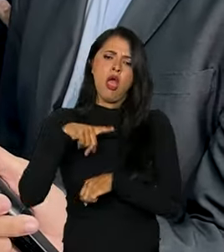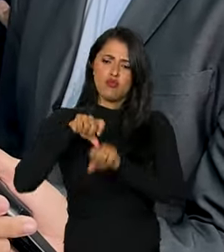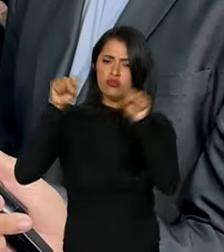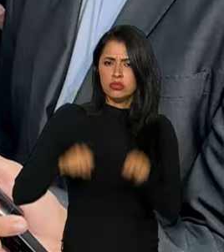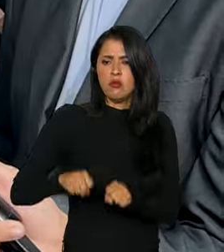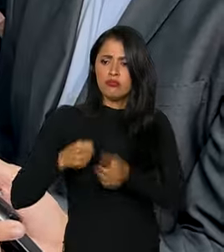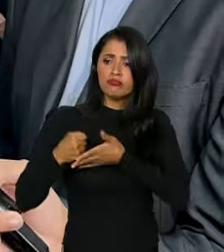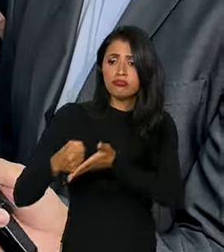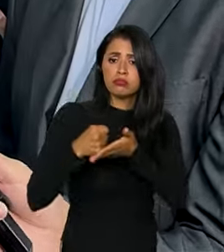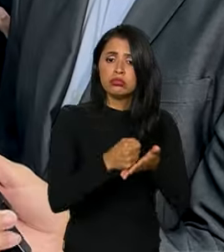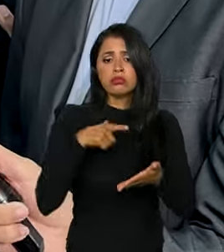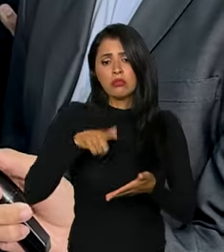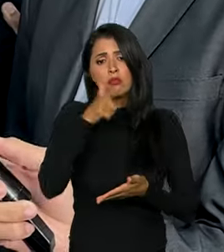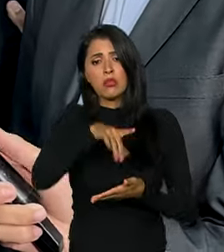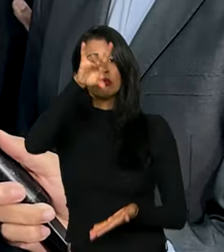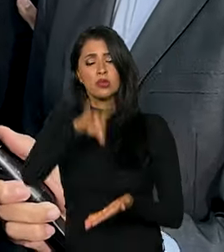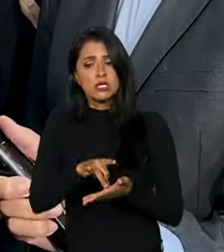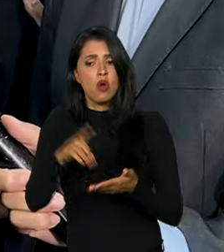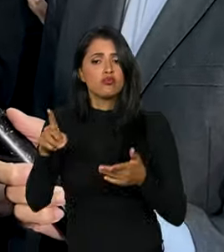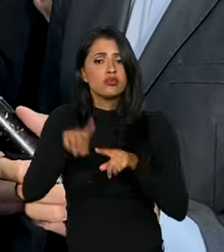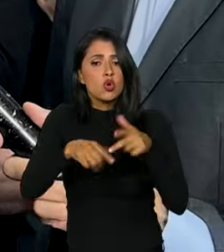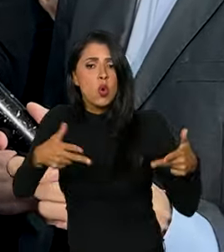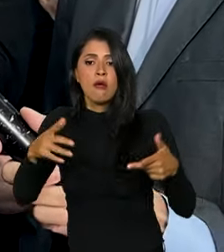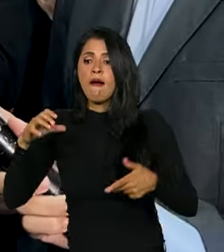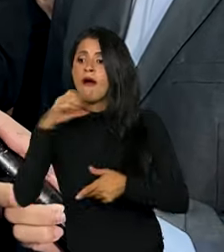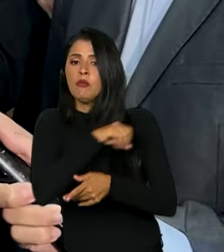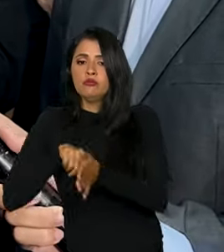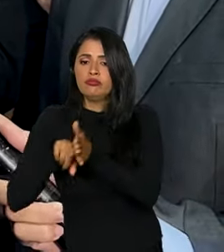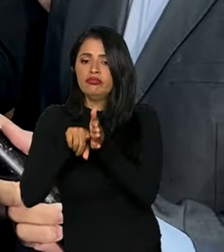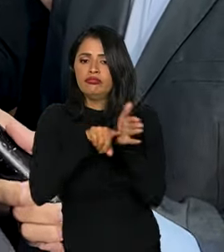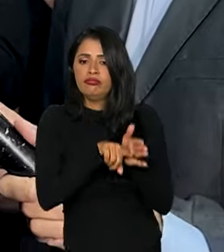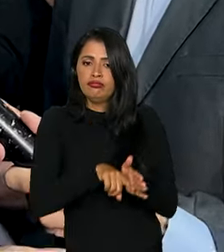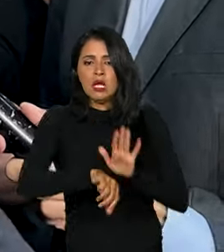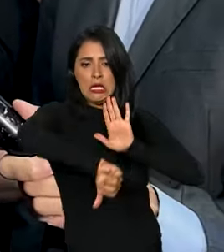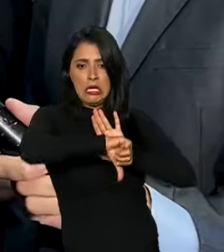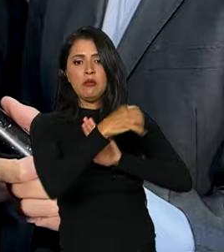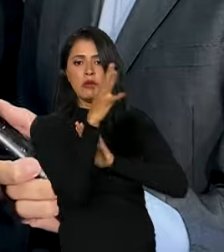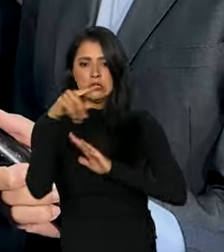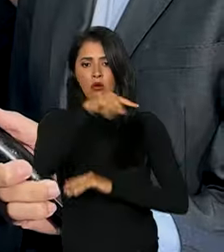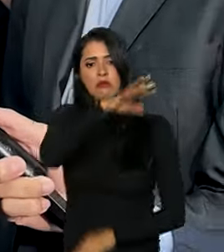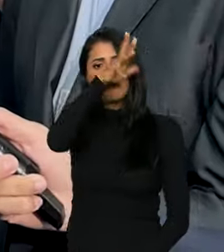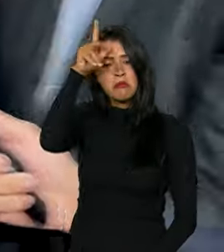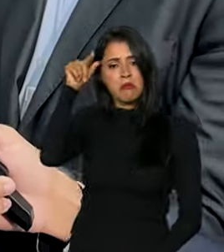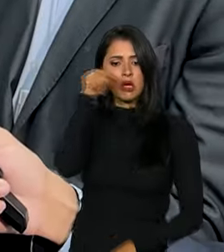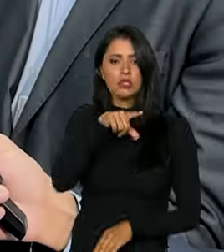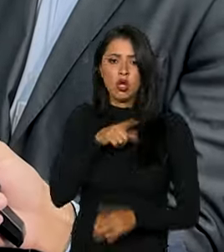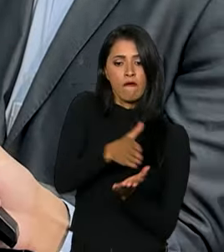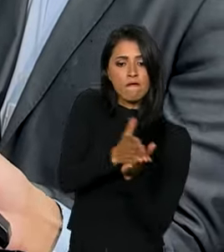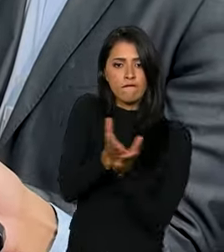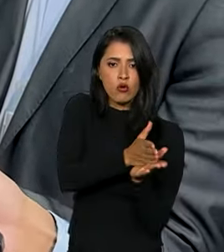contribuições, profissionalização dos quadros, e isso vai dar agilidade à investigação, desde os crimes ambientais na Amazônia, que são